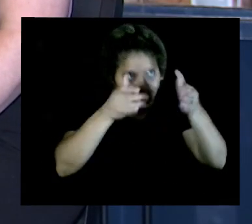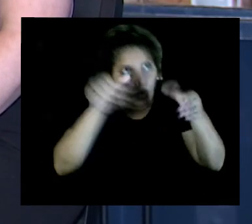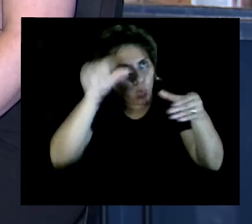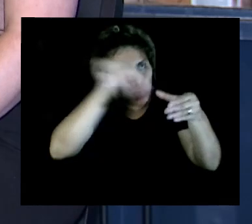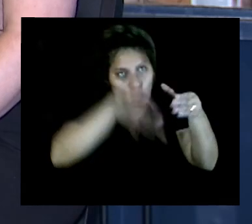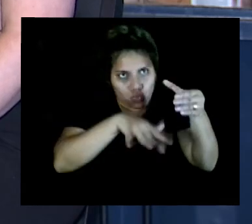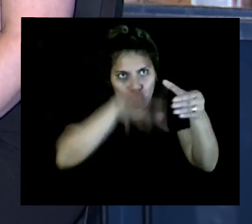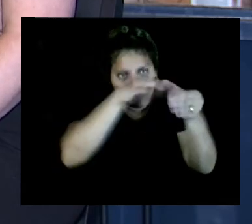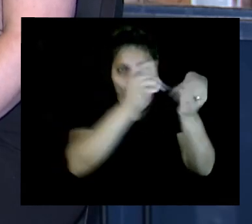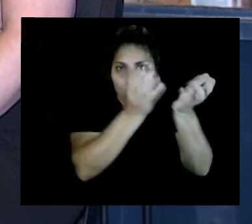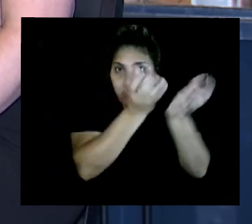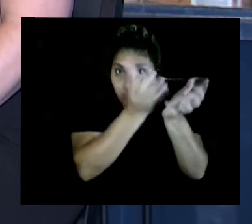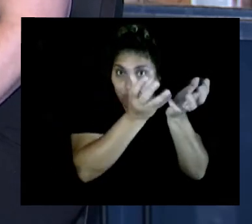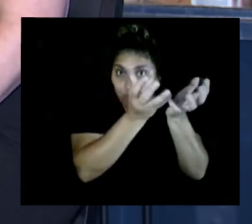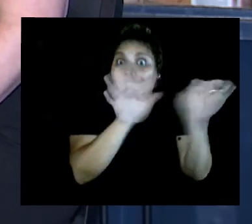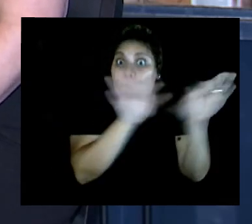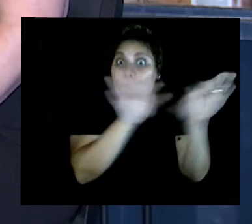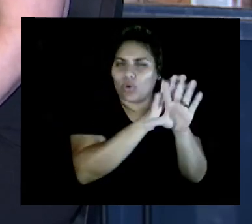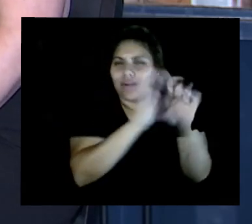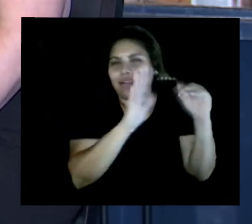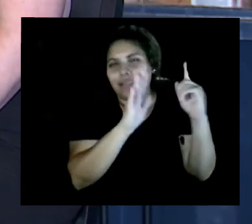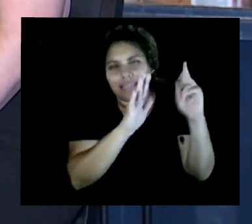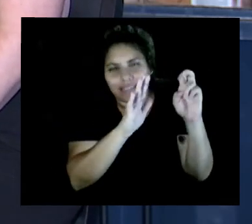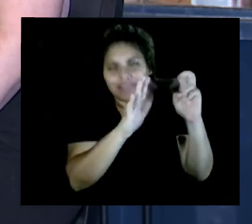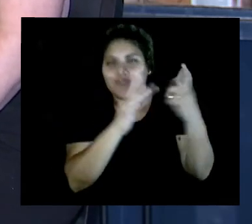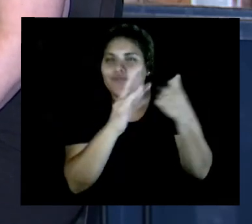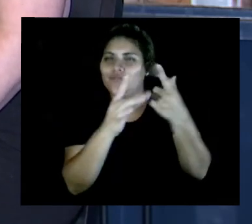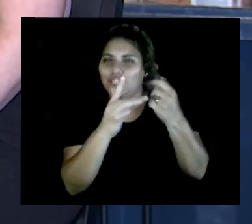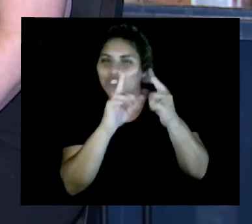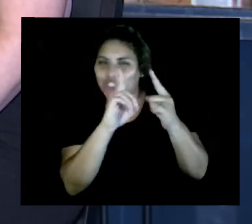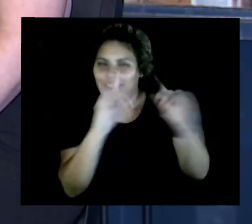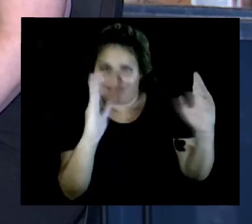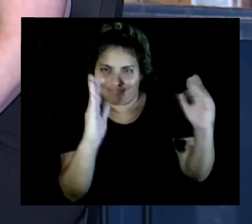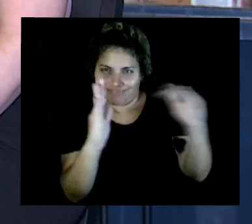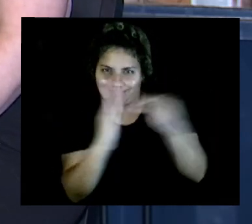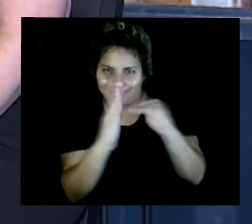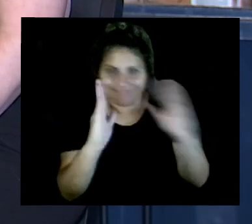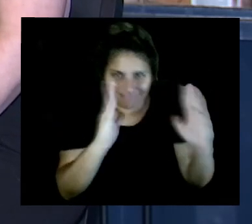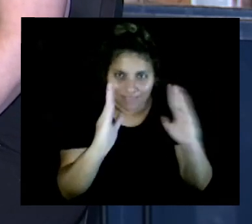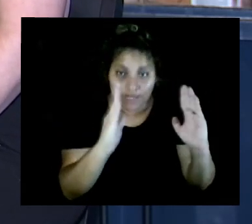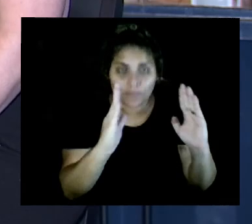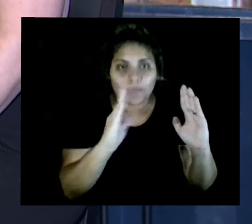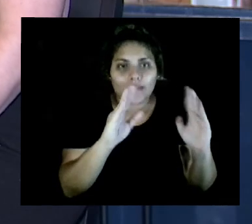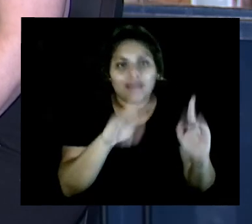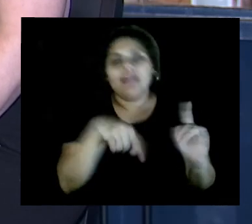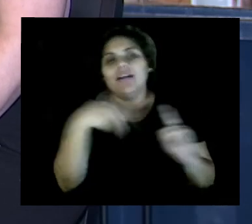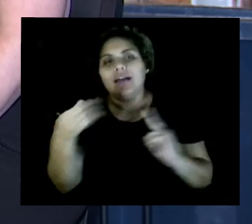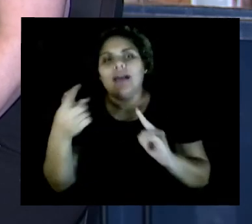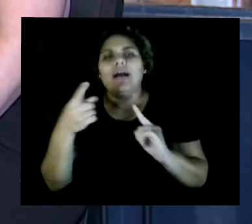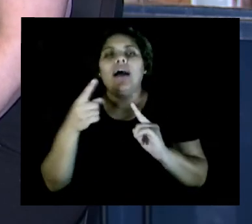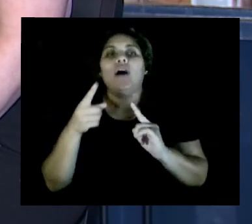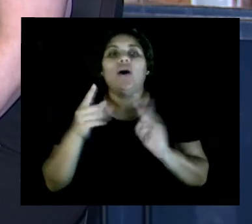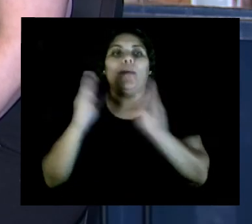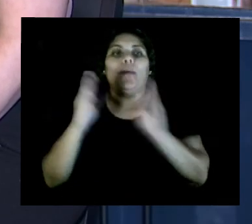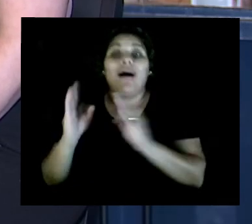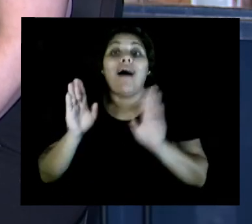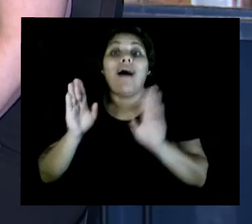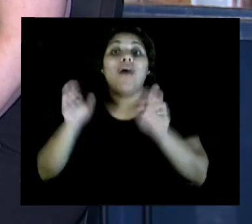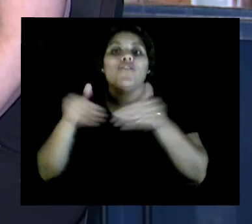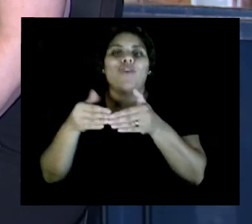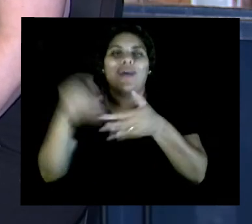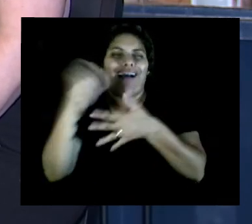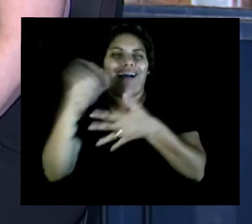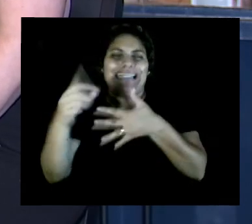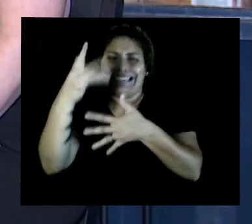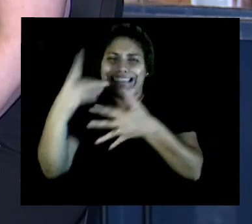processo de fermentação da cerveja, a gente vem para esse processo final que já começa com essas especificidades que você colocou, né? E aí a gente